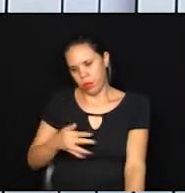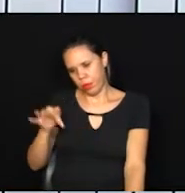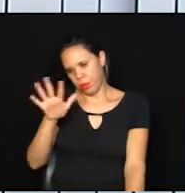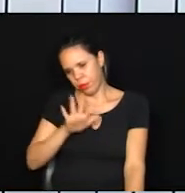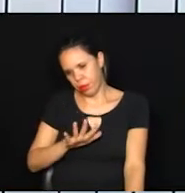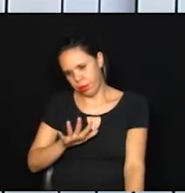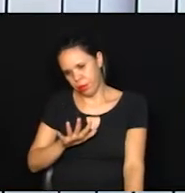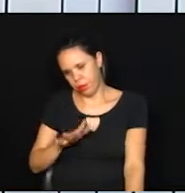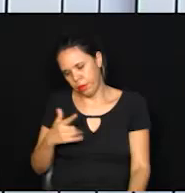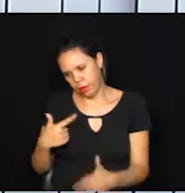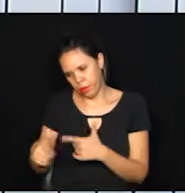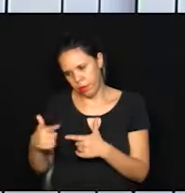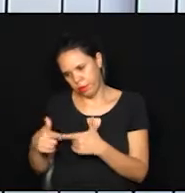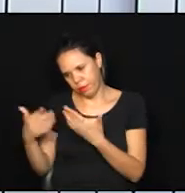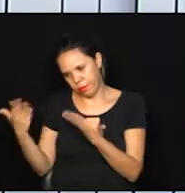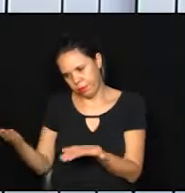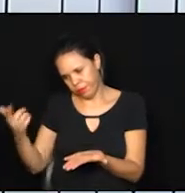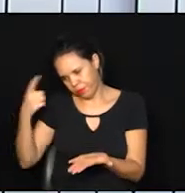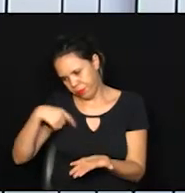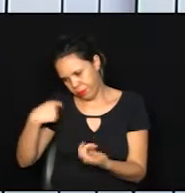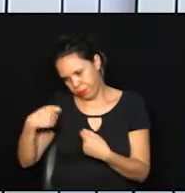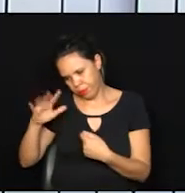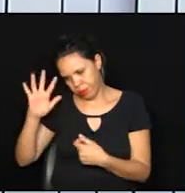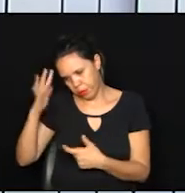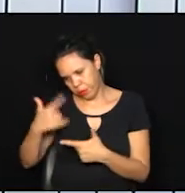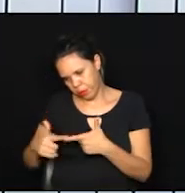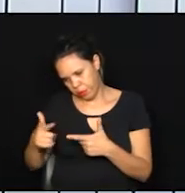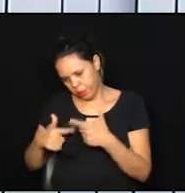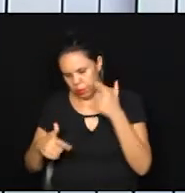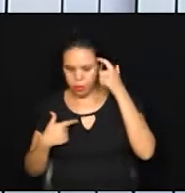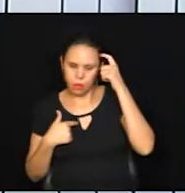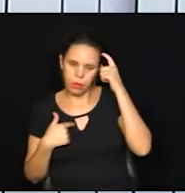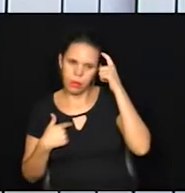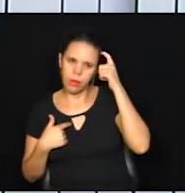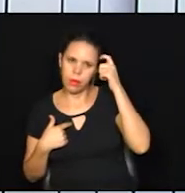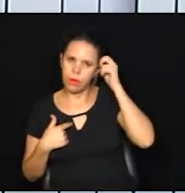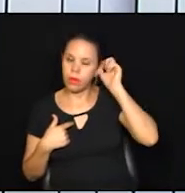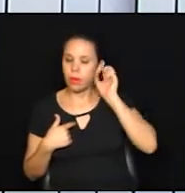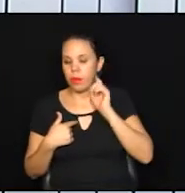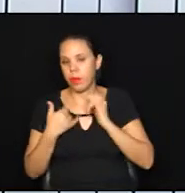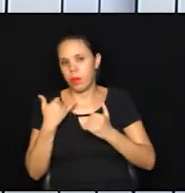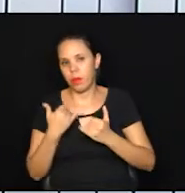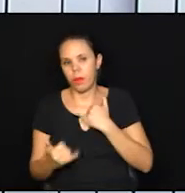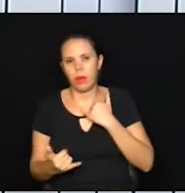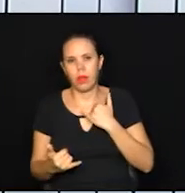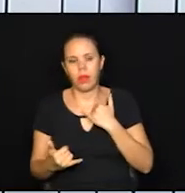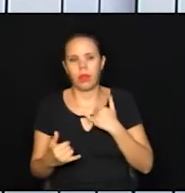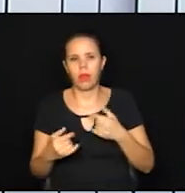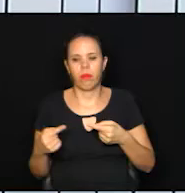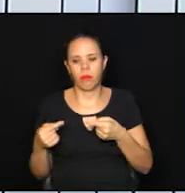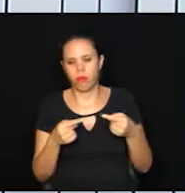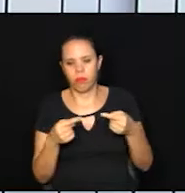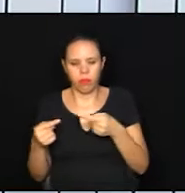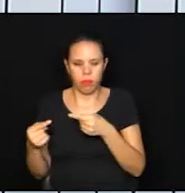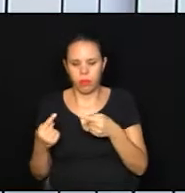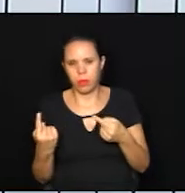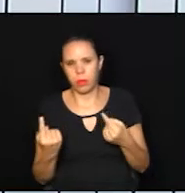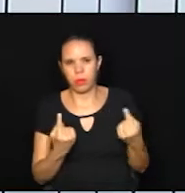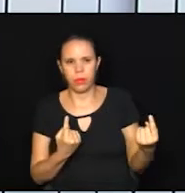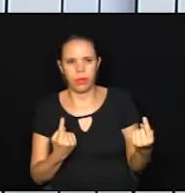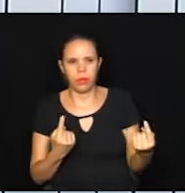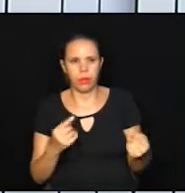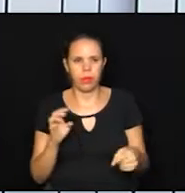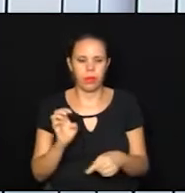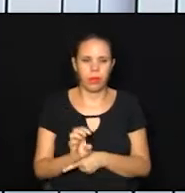está tendo problemas, eu preciso resolver as minhas questões, e aí parece que virou uma corrida individual, né, dos